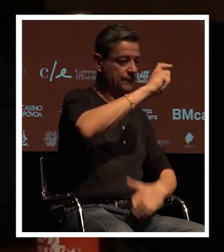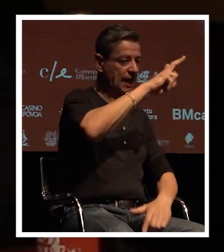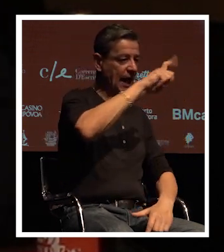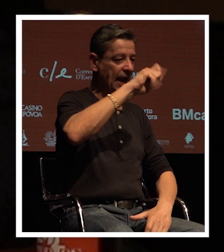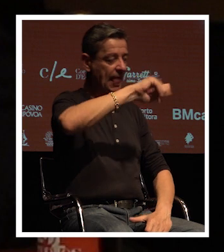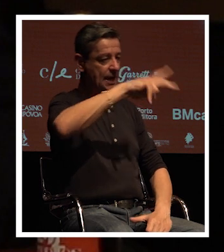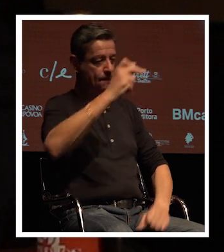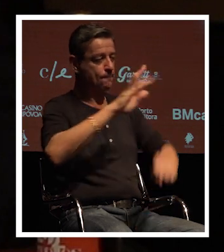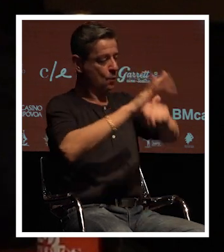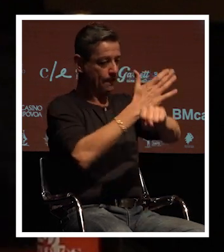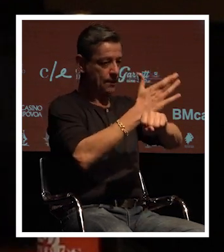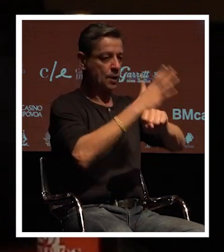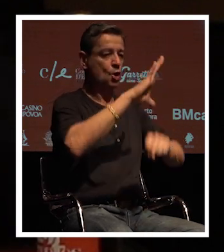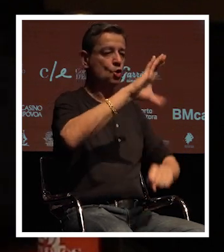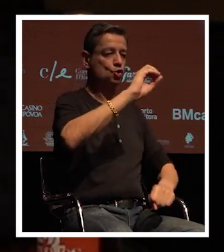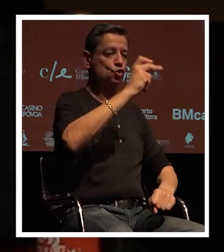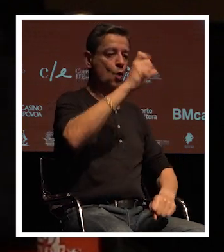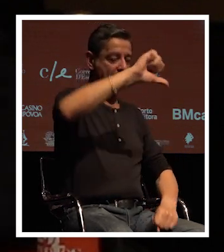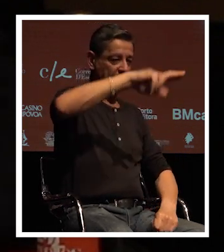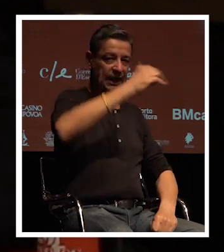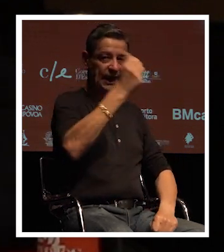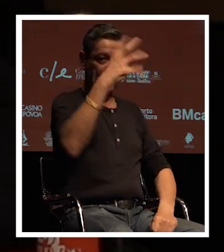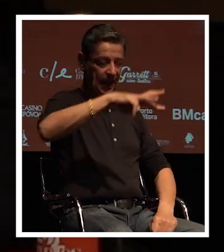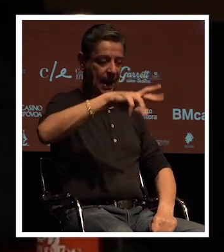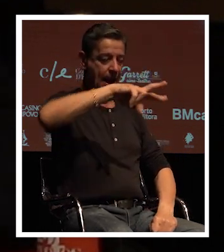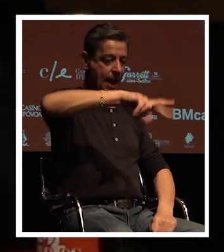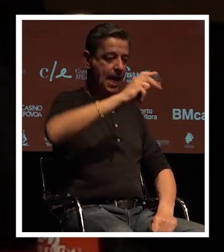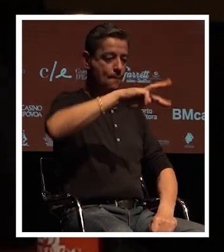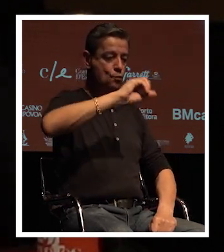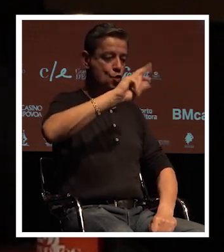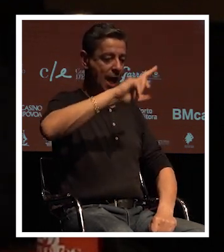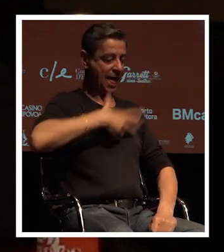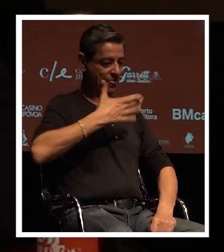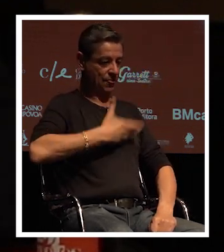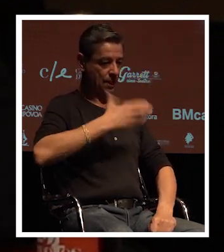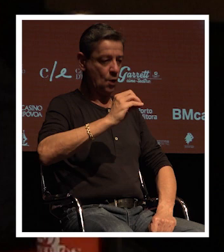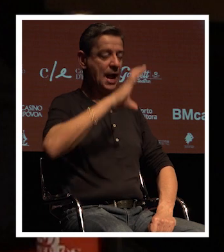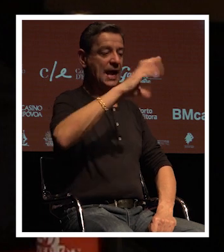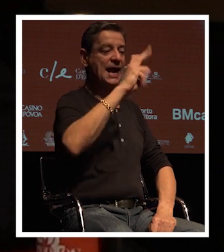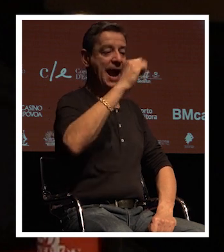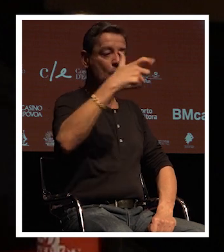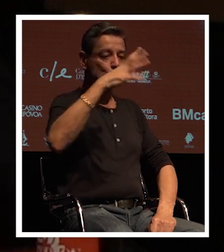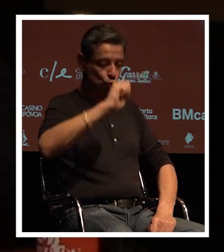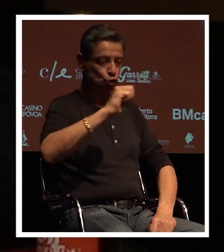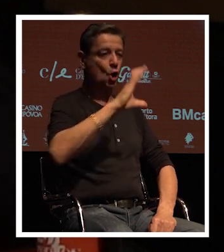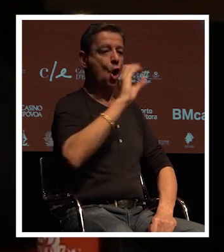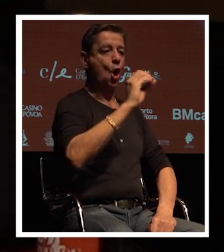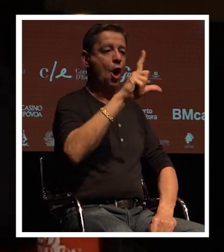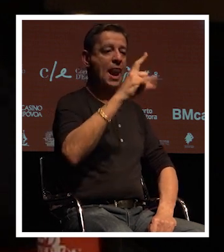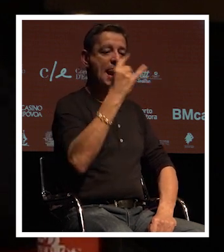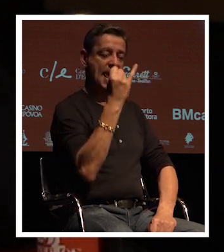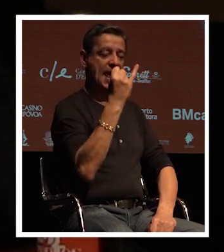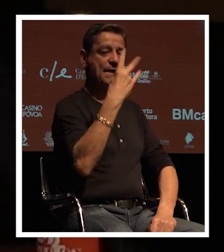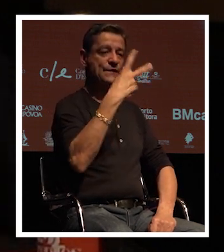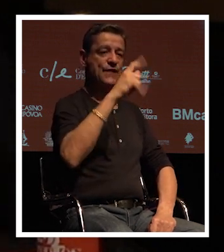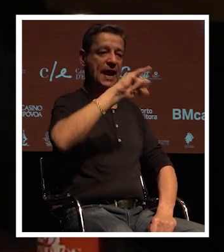também com poemas do do Joaquim namorado do cofel e também esta caros de Oliveira ouvi eu a